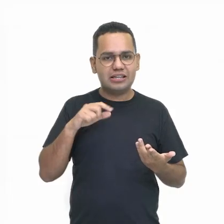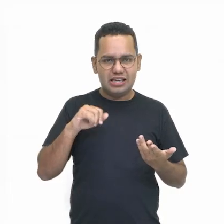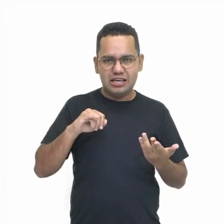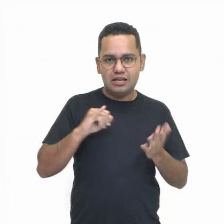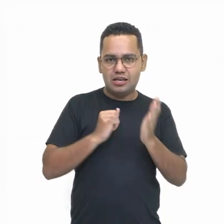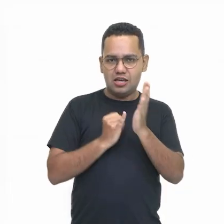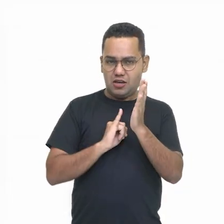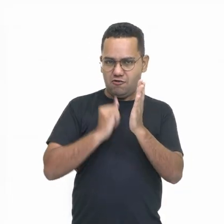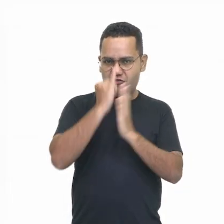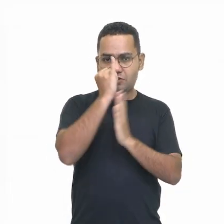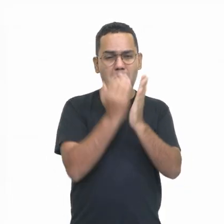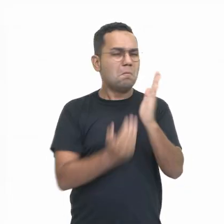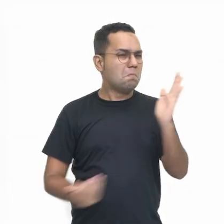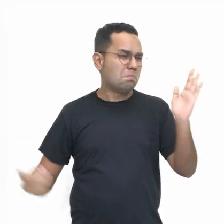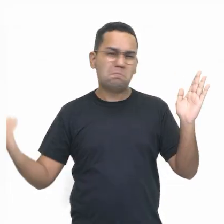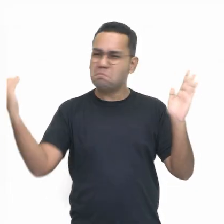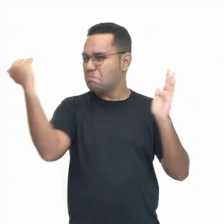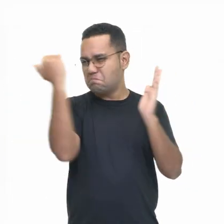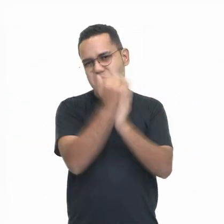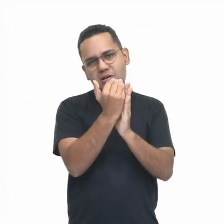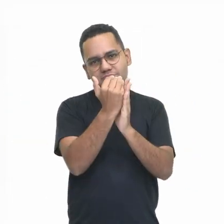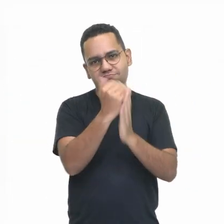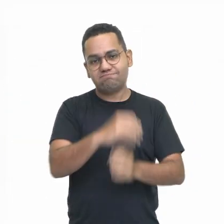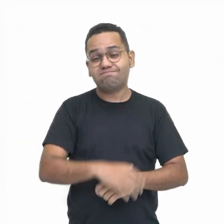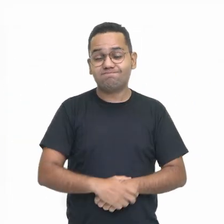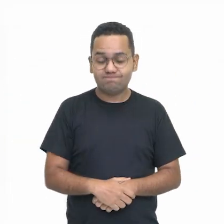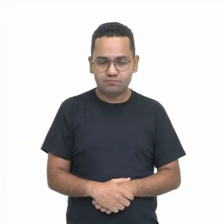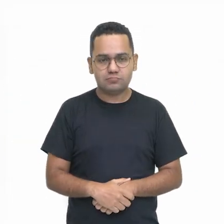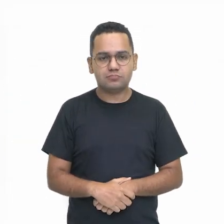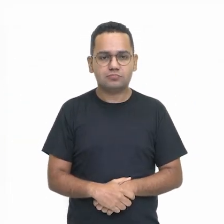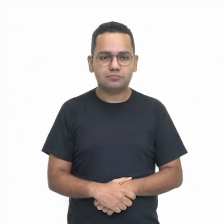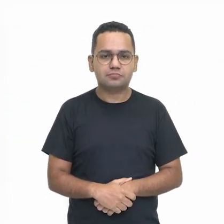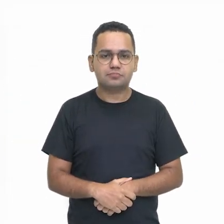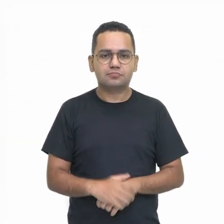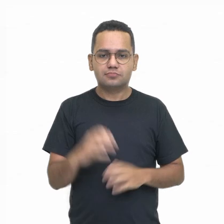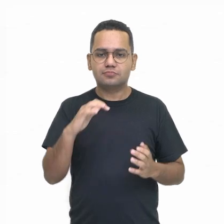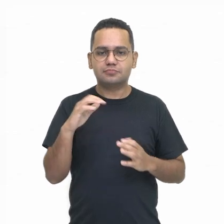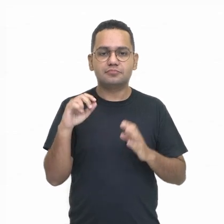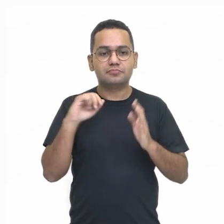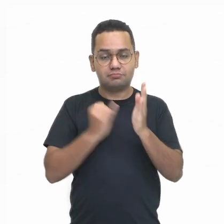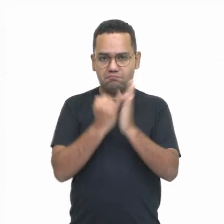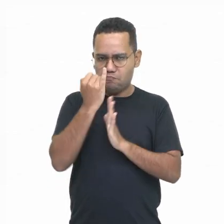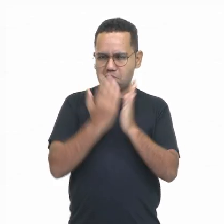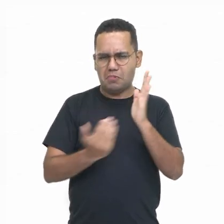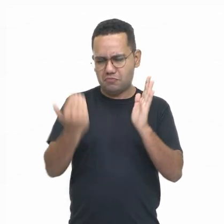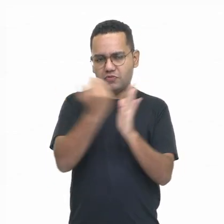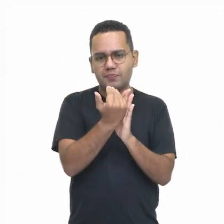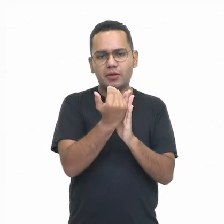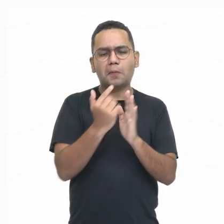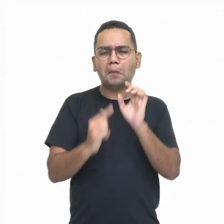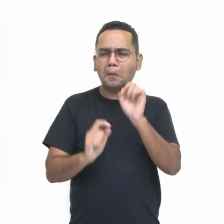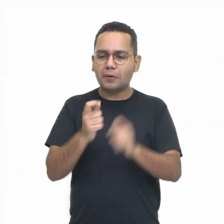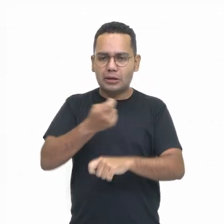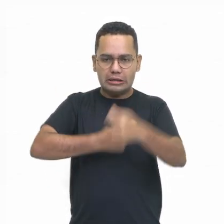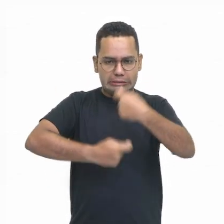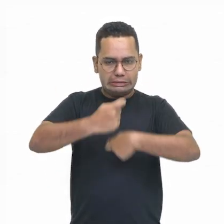só. A economia brasileira enfrentou uma grave crise